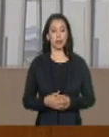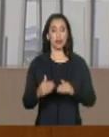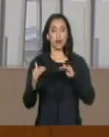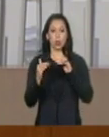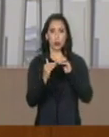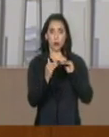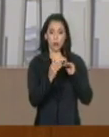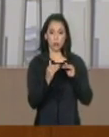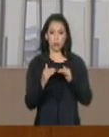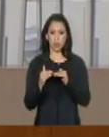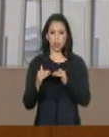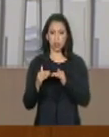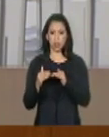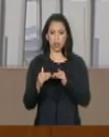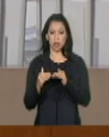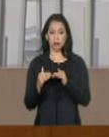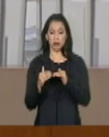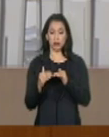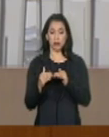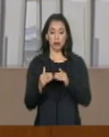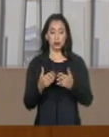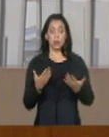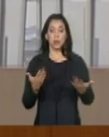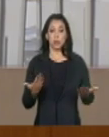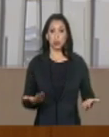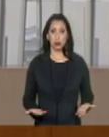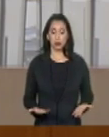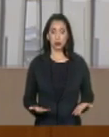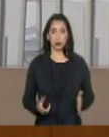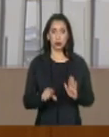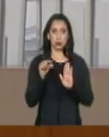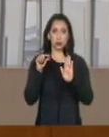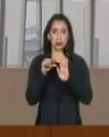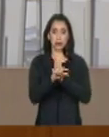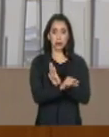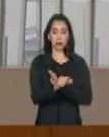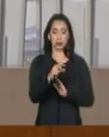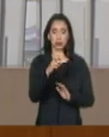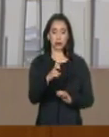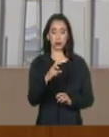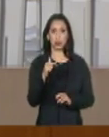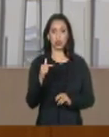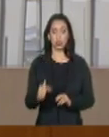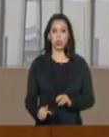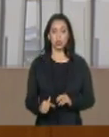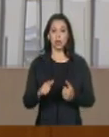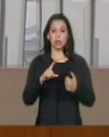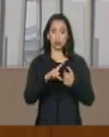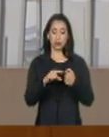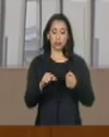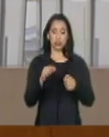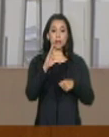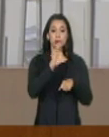compatível com o inciso 57 do artigo da Constituição.